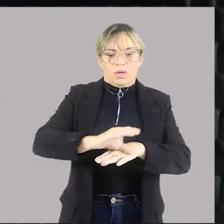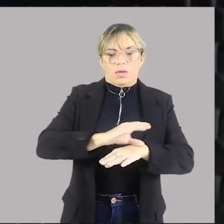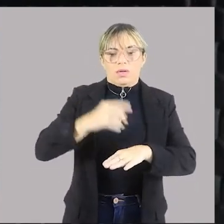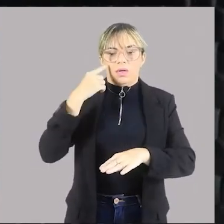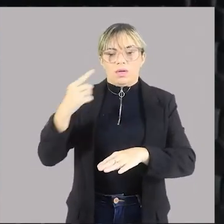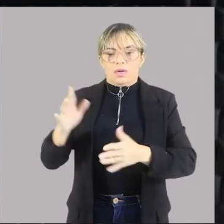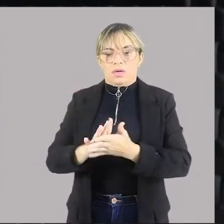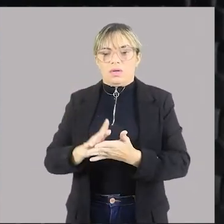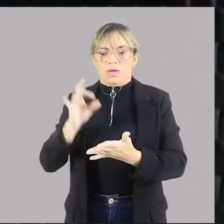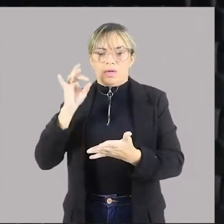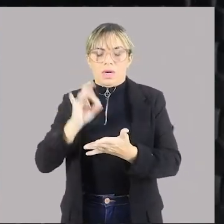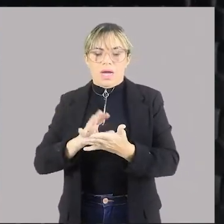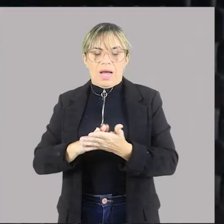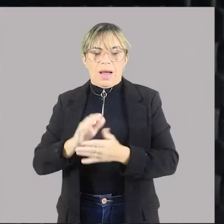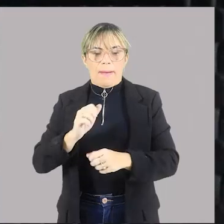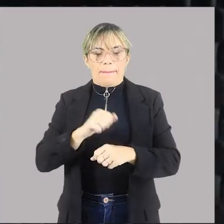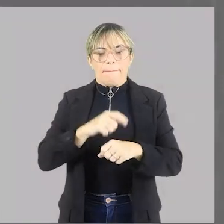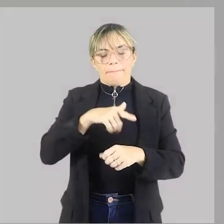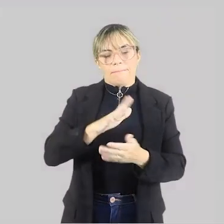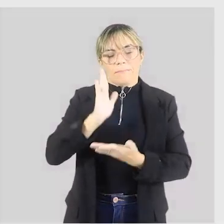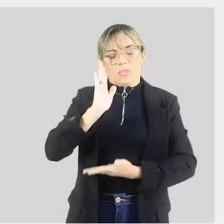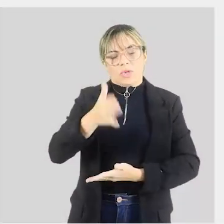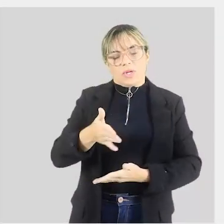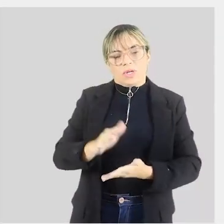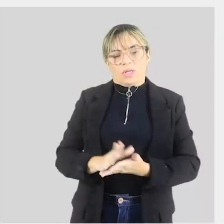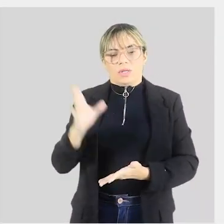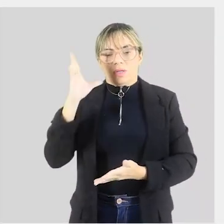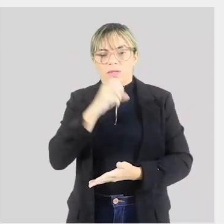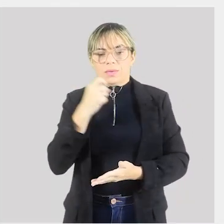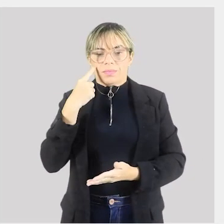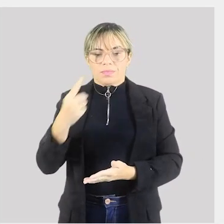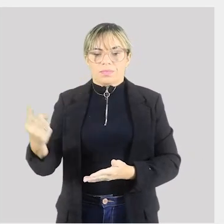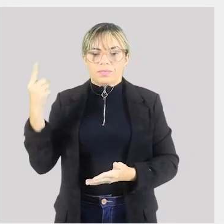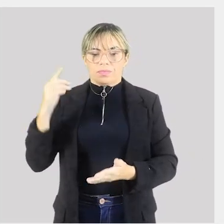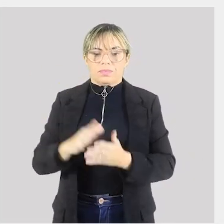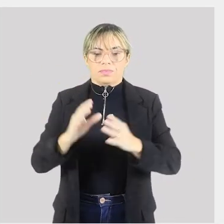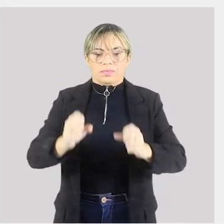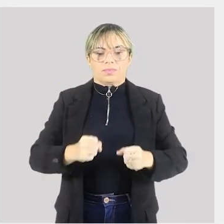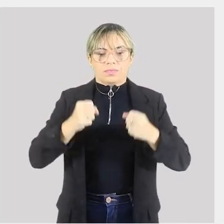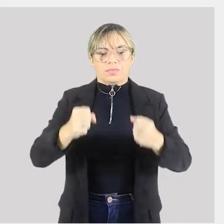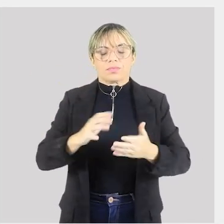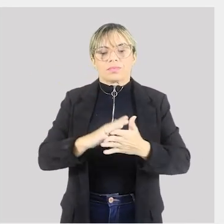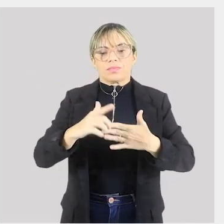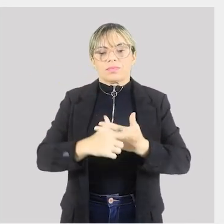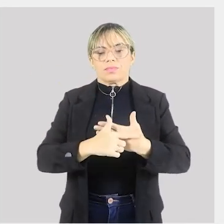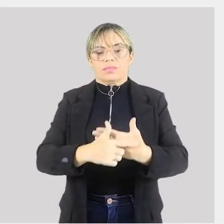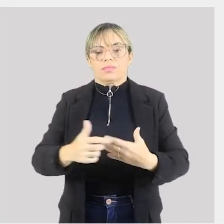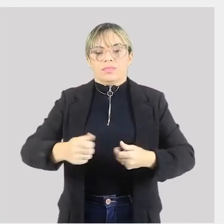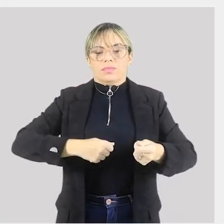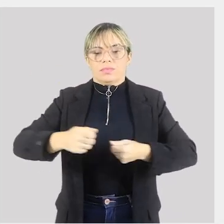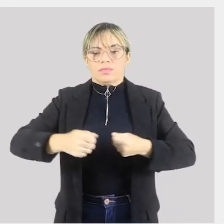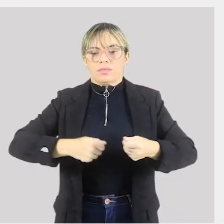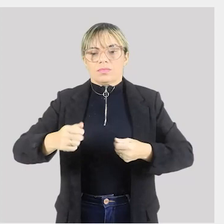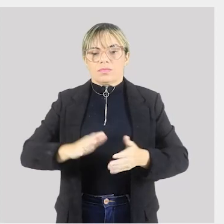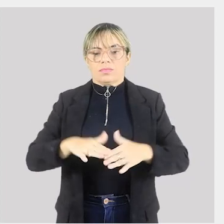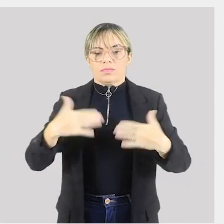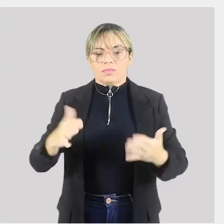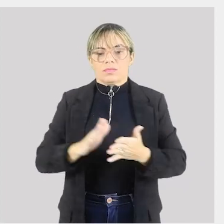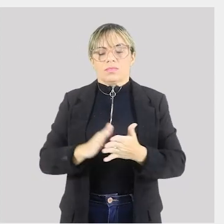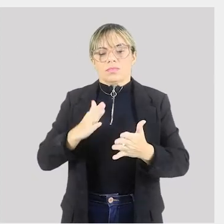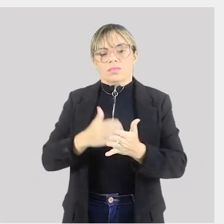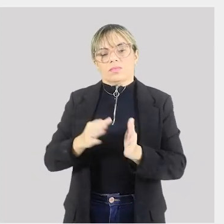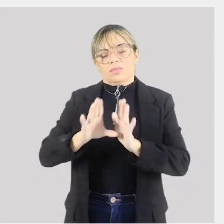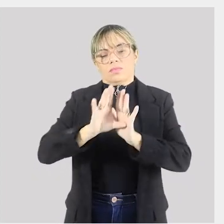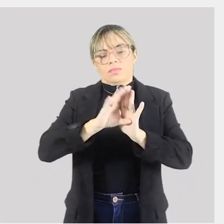direta e imediata. Bom, a função administrativa pode ser delimitada